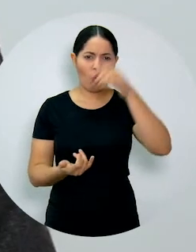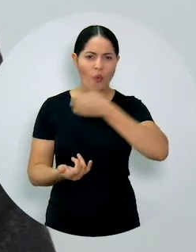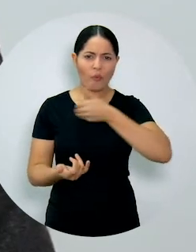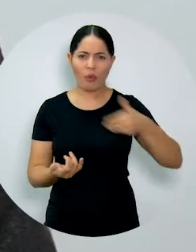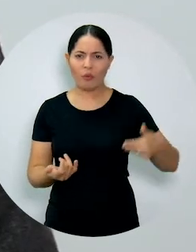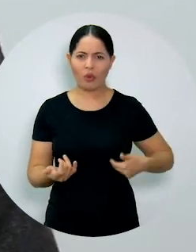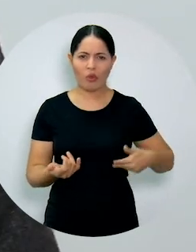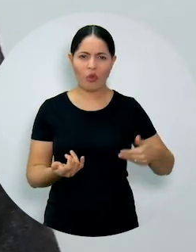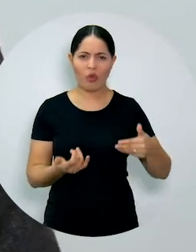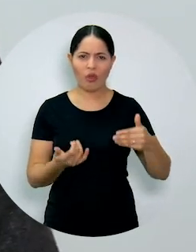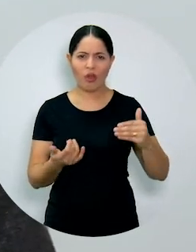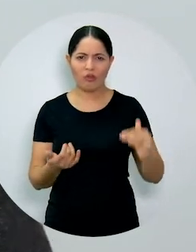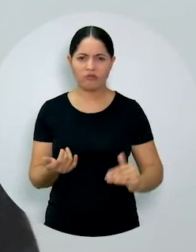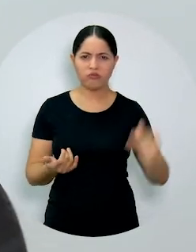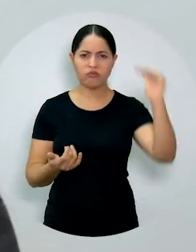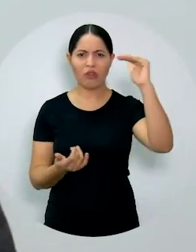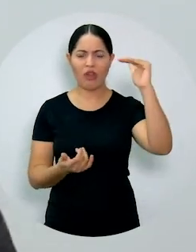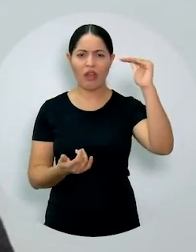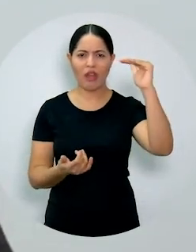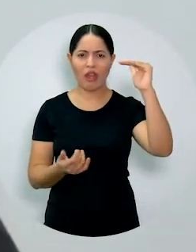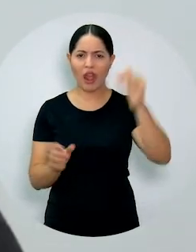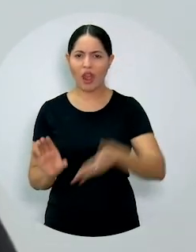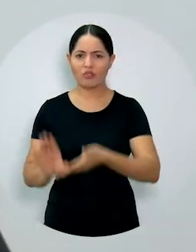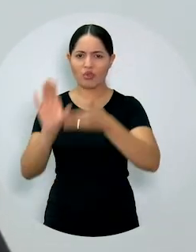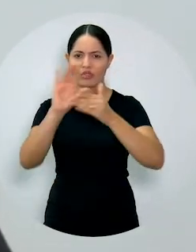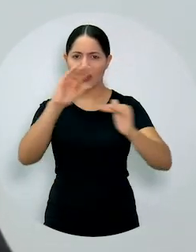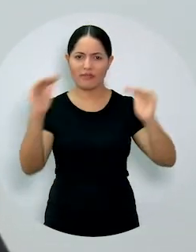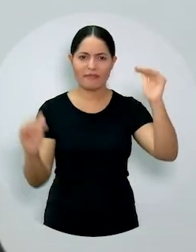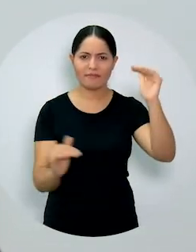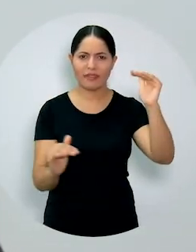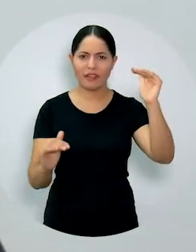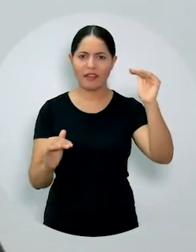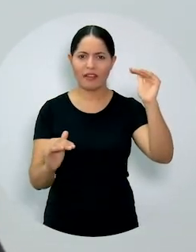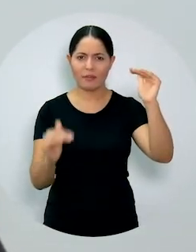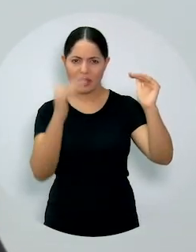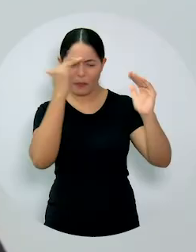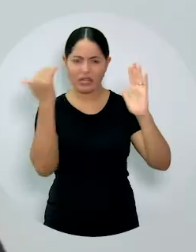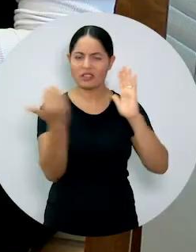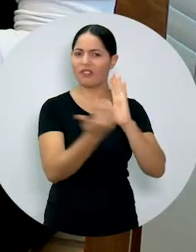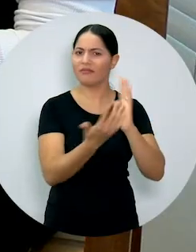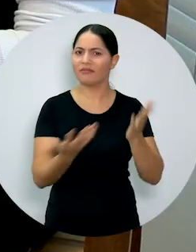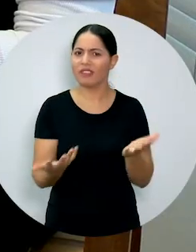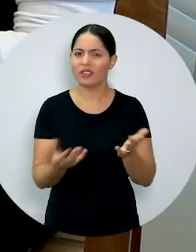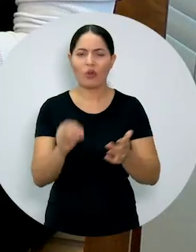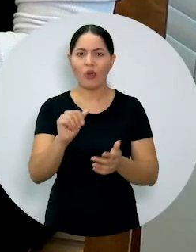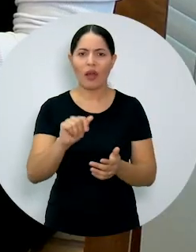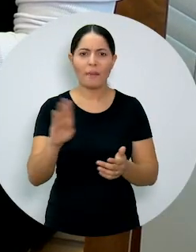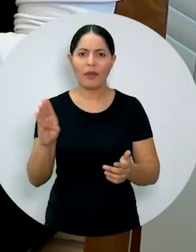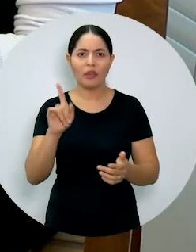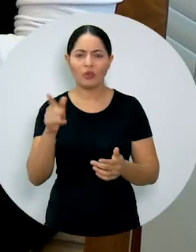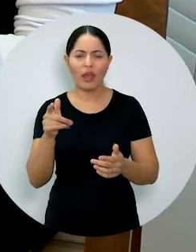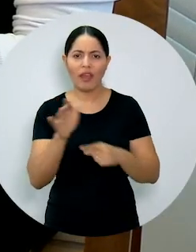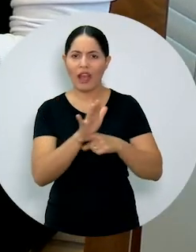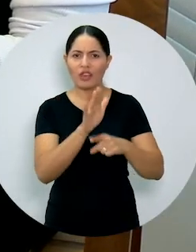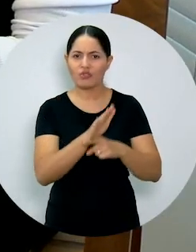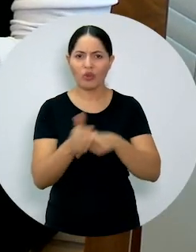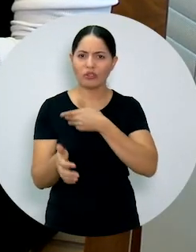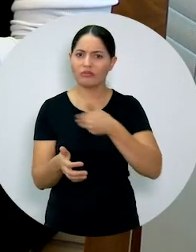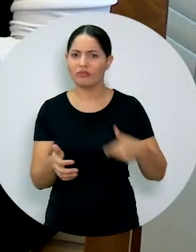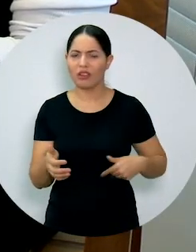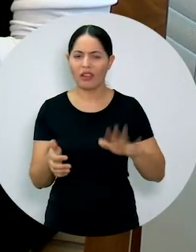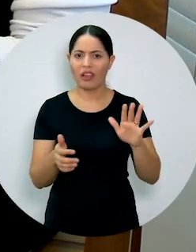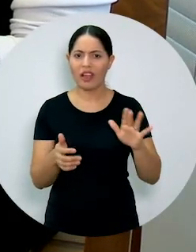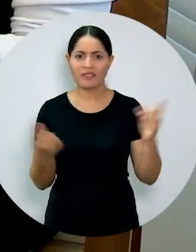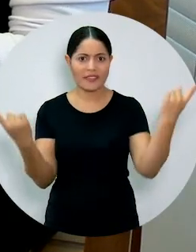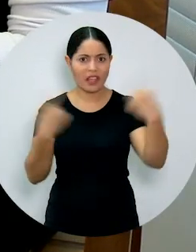submetidos ao poder público, que são órgãos de colaboração com o poder público. Ora, a ordem dos advogados não é órgão de colaboração com o poder público,